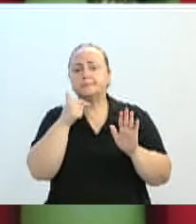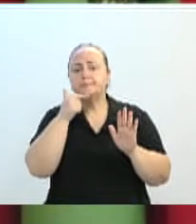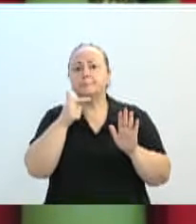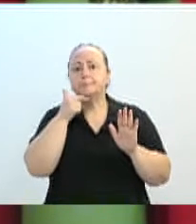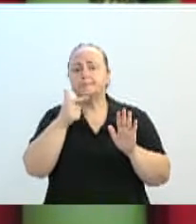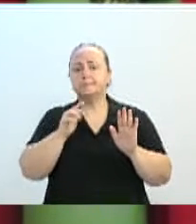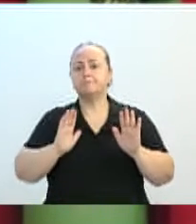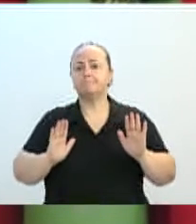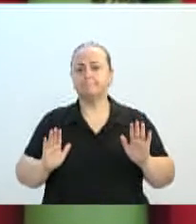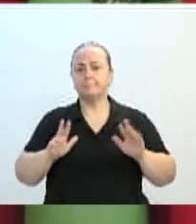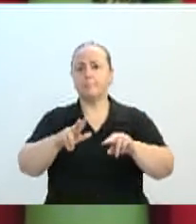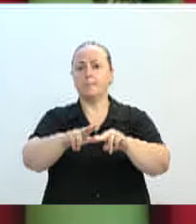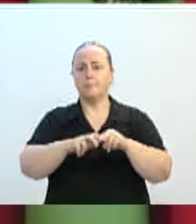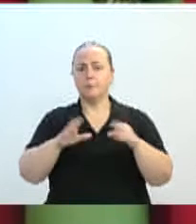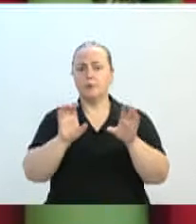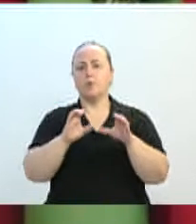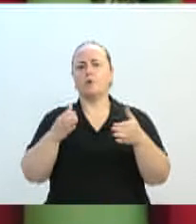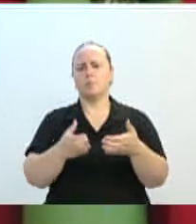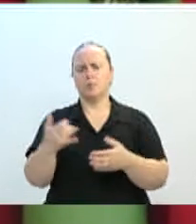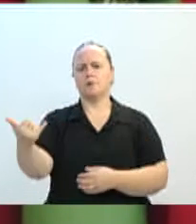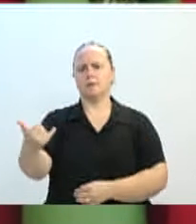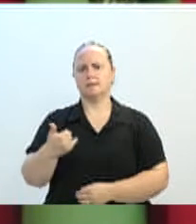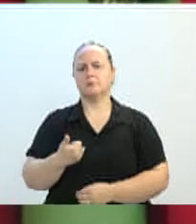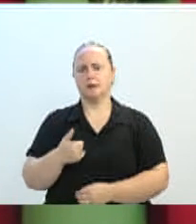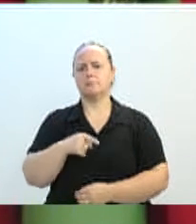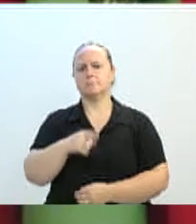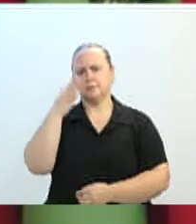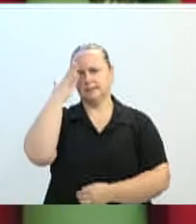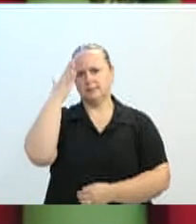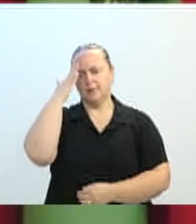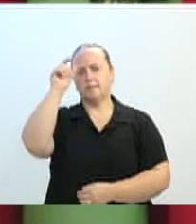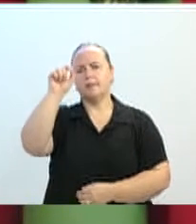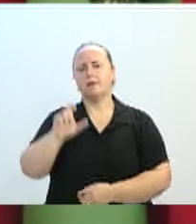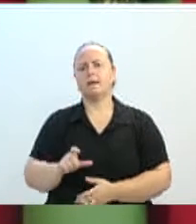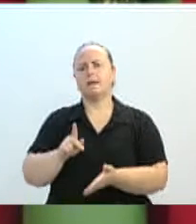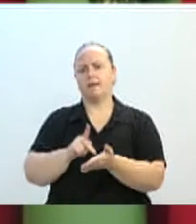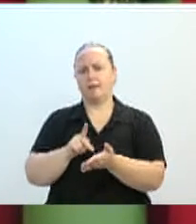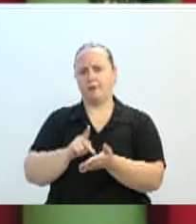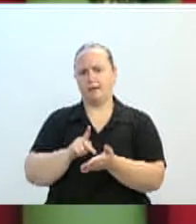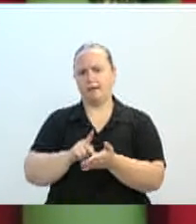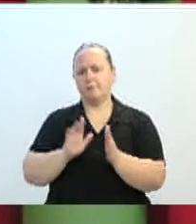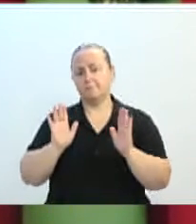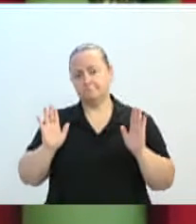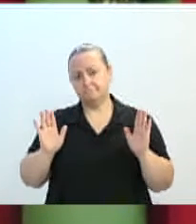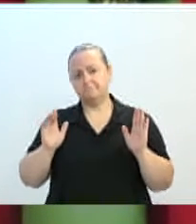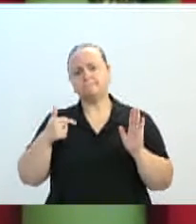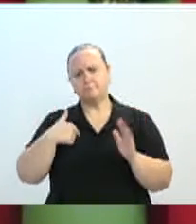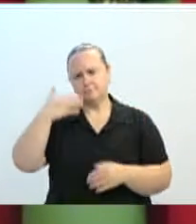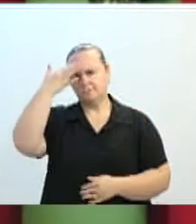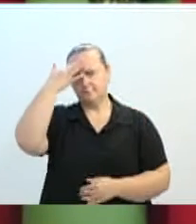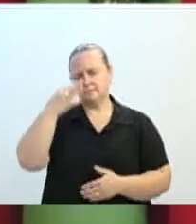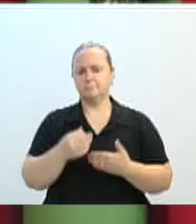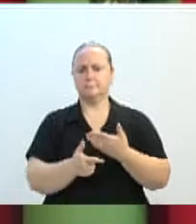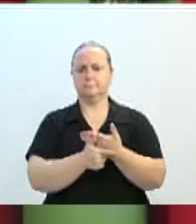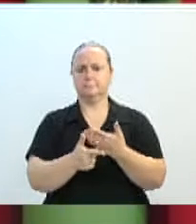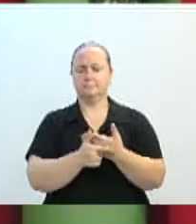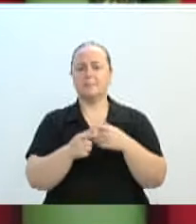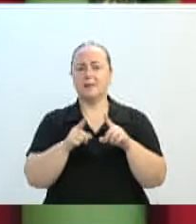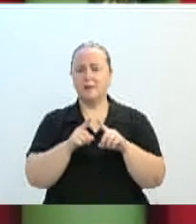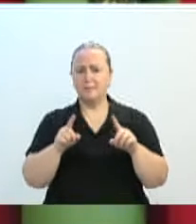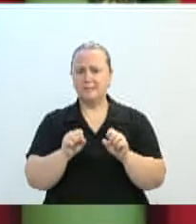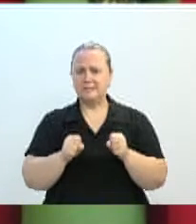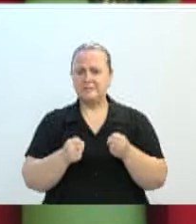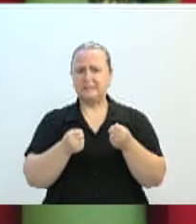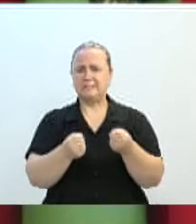então comunidade que me passou isso sabe exatamente quem está falando a verdade eu entendo o seu papel mas é um pouco complicado ter que vir aqui